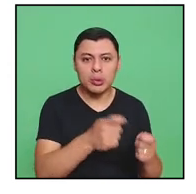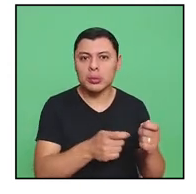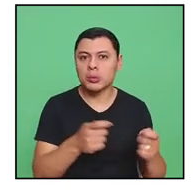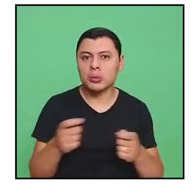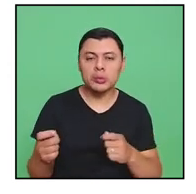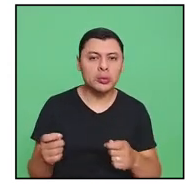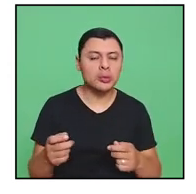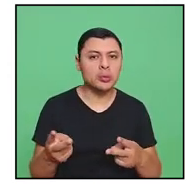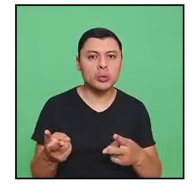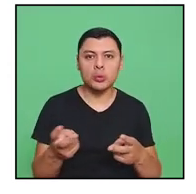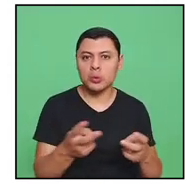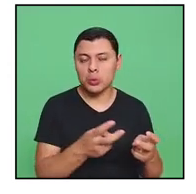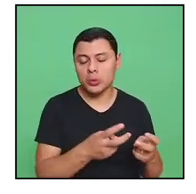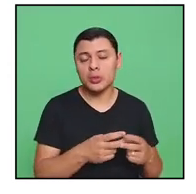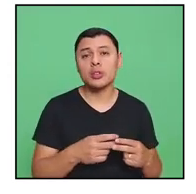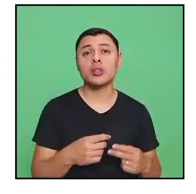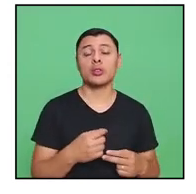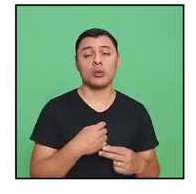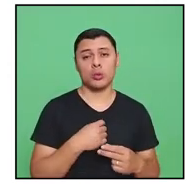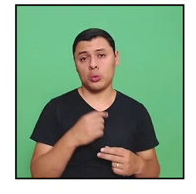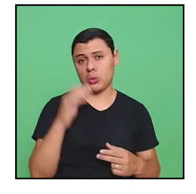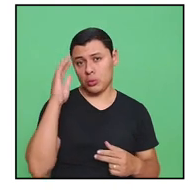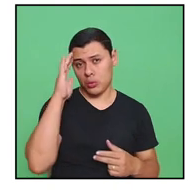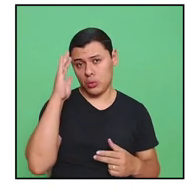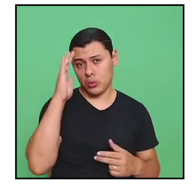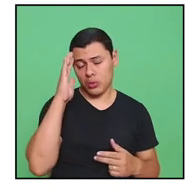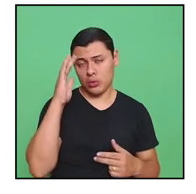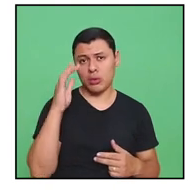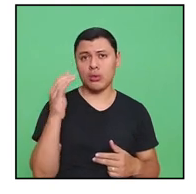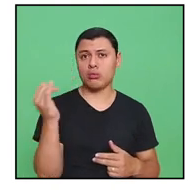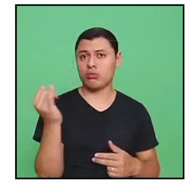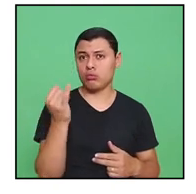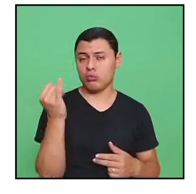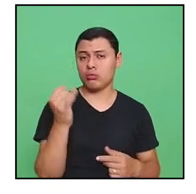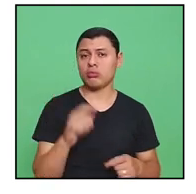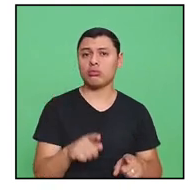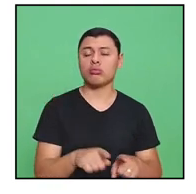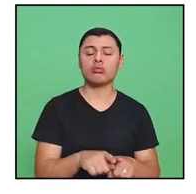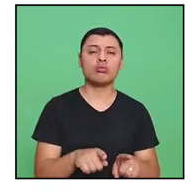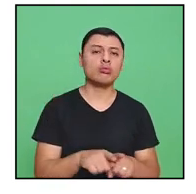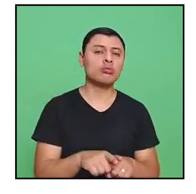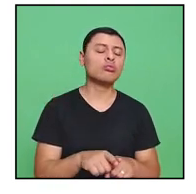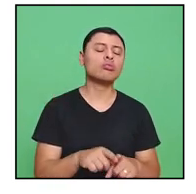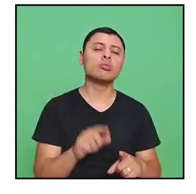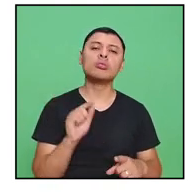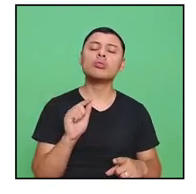que eu penso que há de interessante também é que